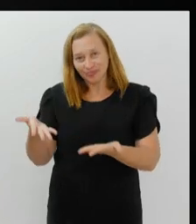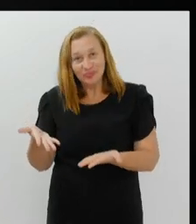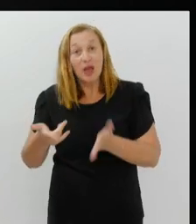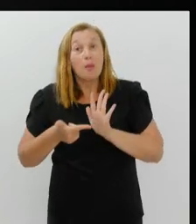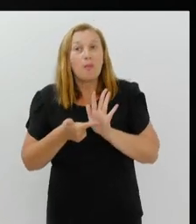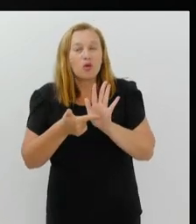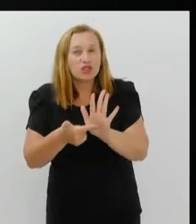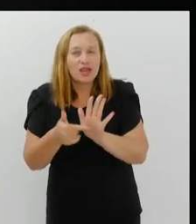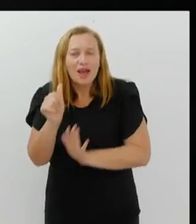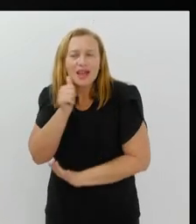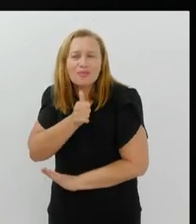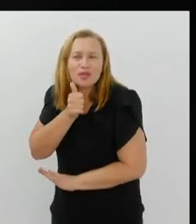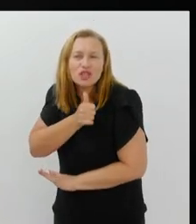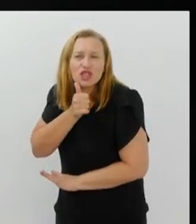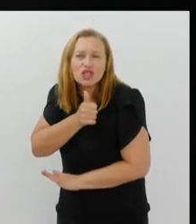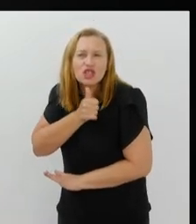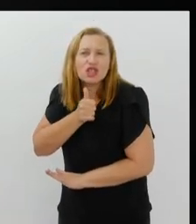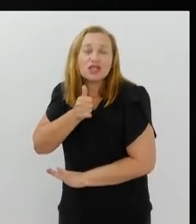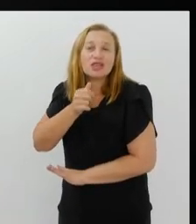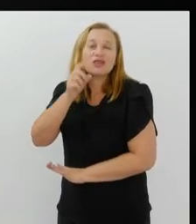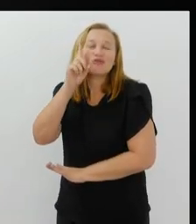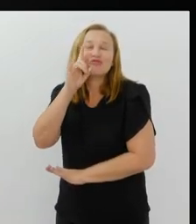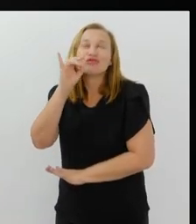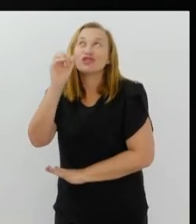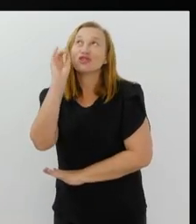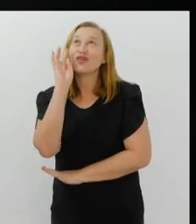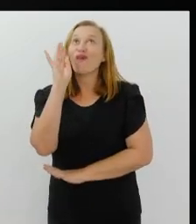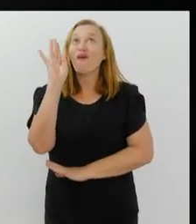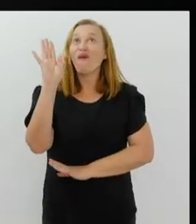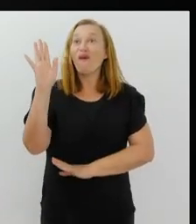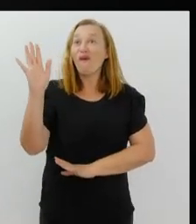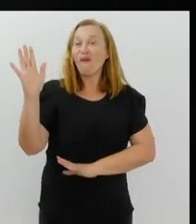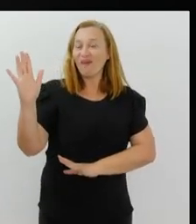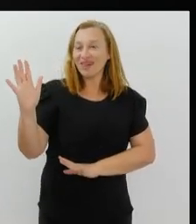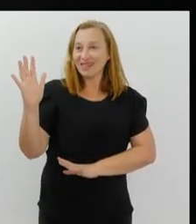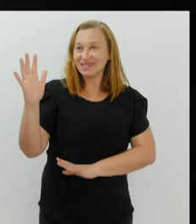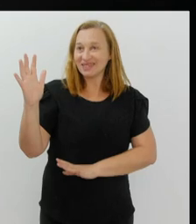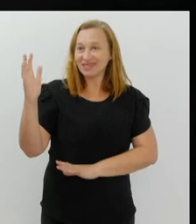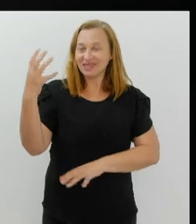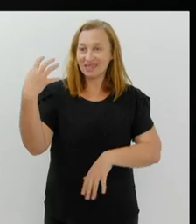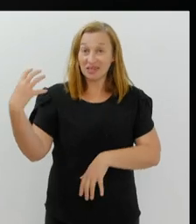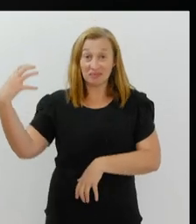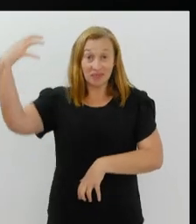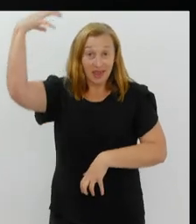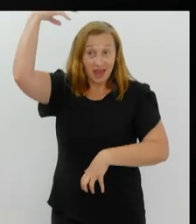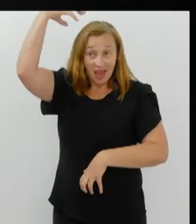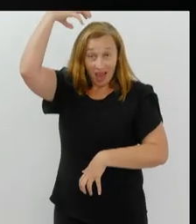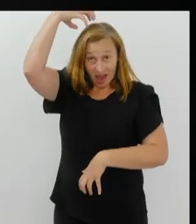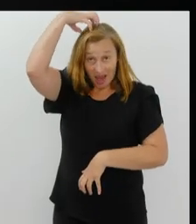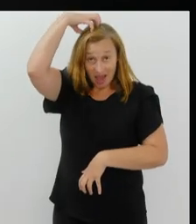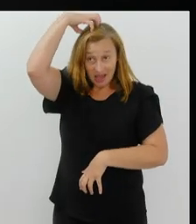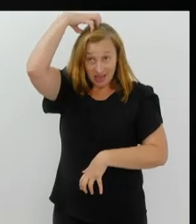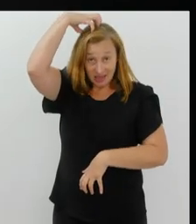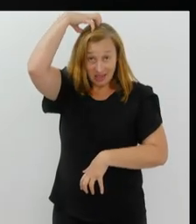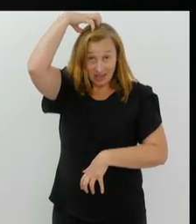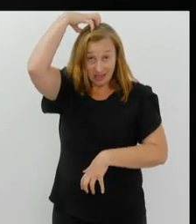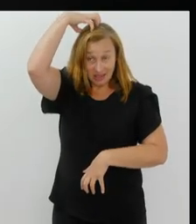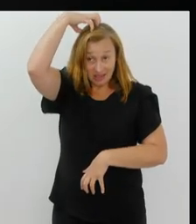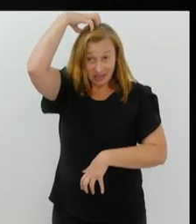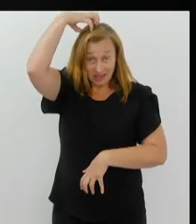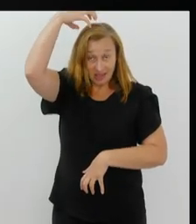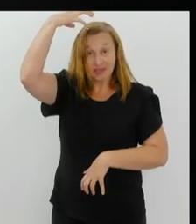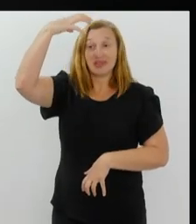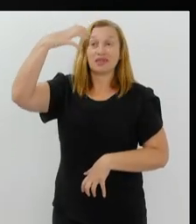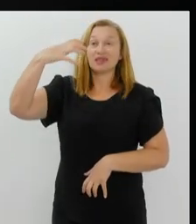né? Mostrar para aquela menina que um dia sonha em ser uma grande rainha de bateria, quais são os Sim. caminhos a serem